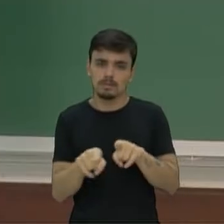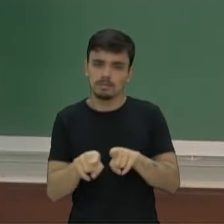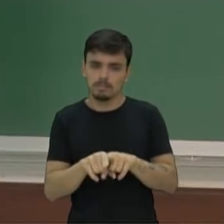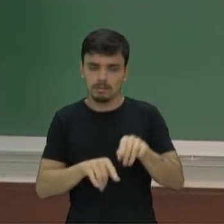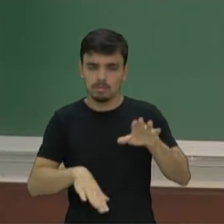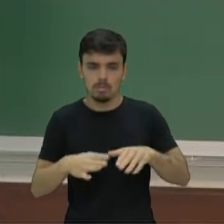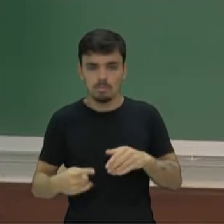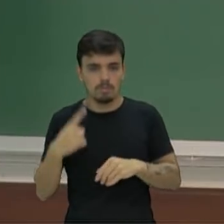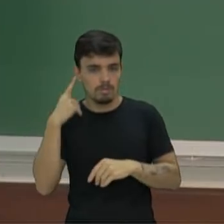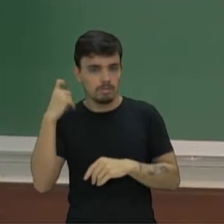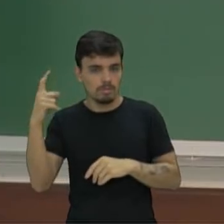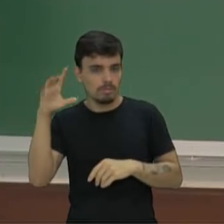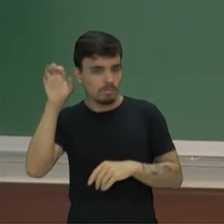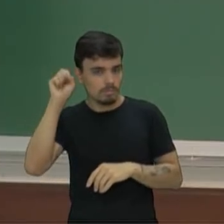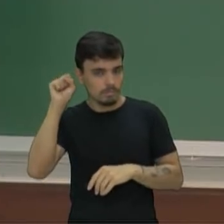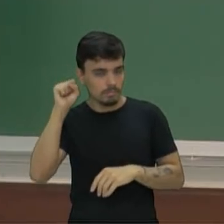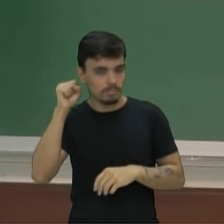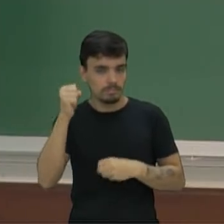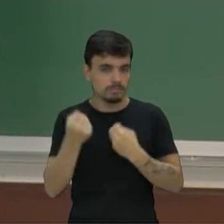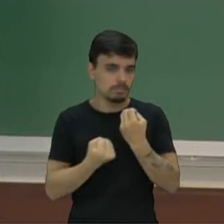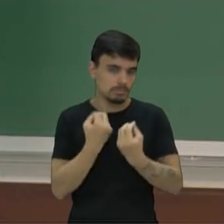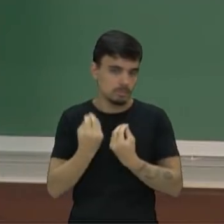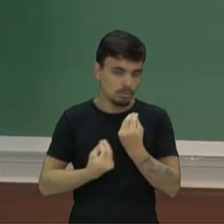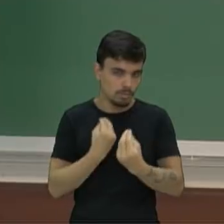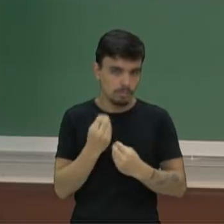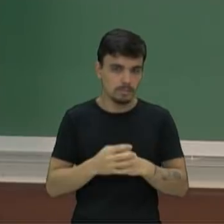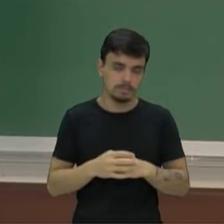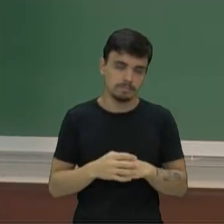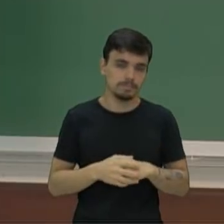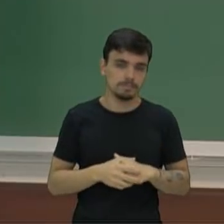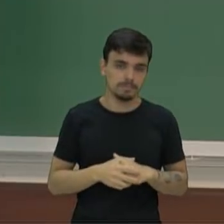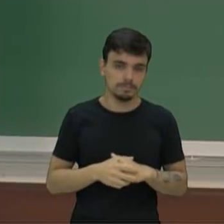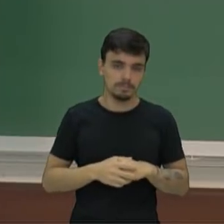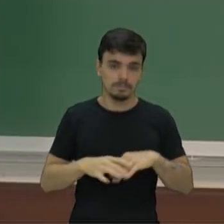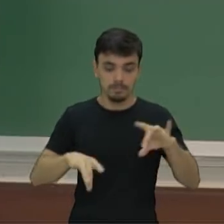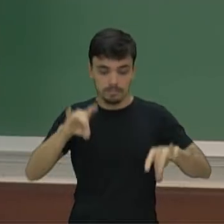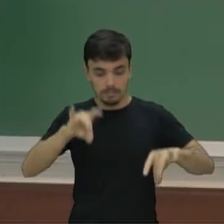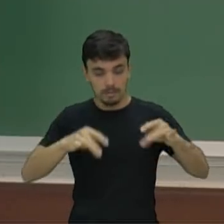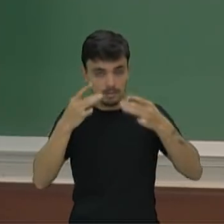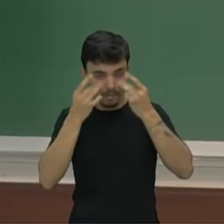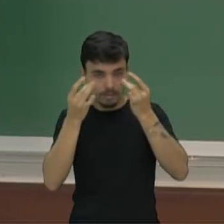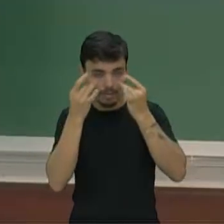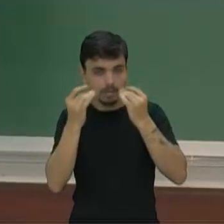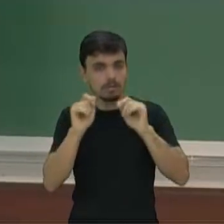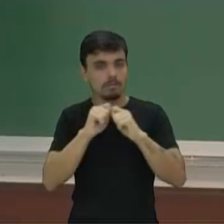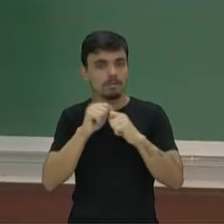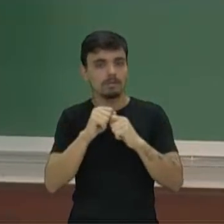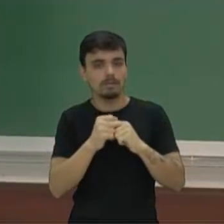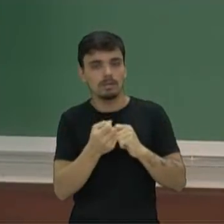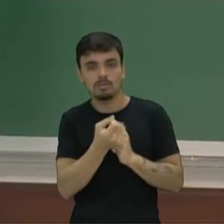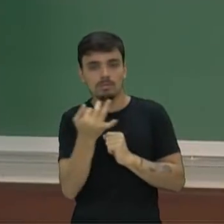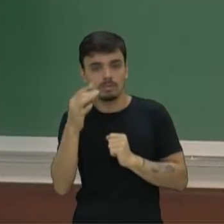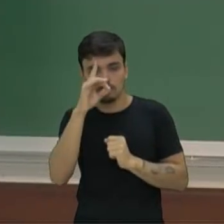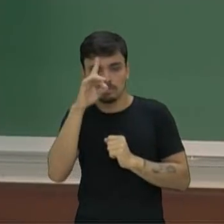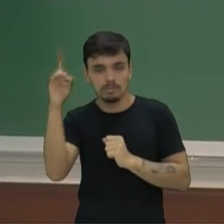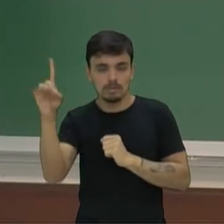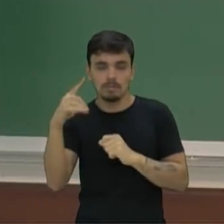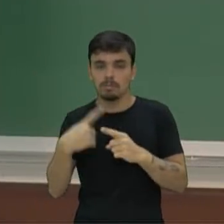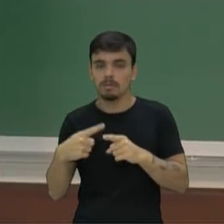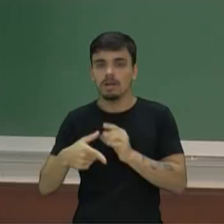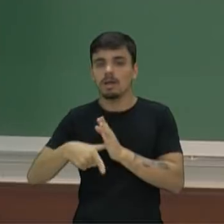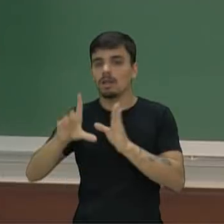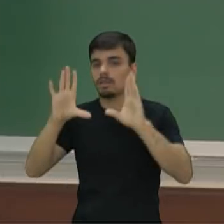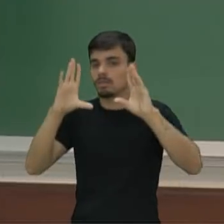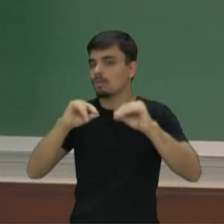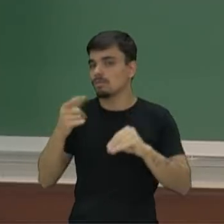acústica, enfim, nós estamos falando da Grécia Antiga. Um teatro, inclusive, realizado durante o dia, porque à noite não há iluminação. Então